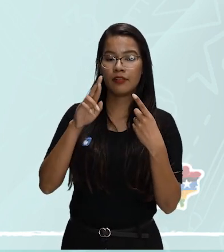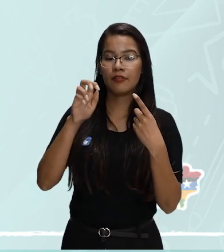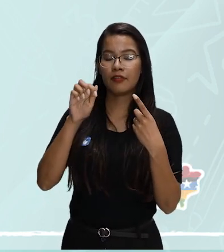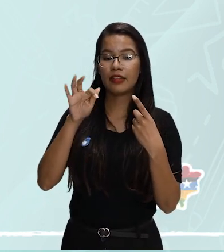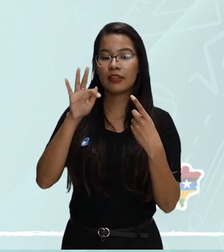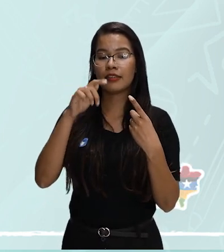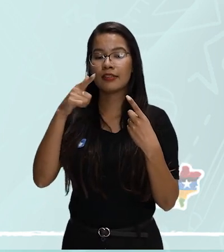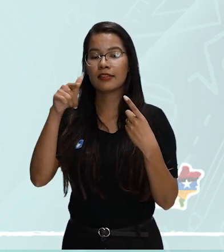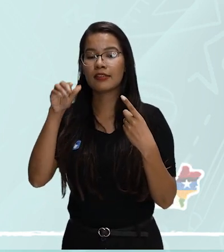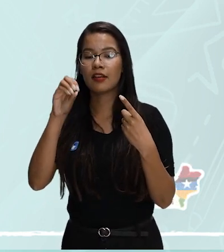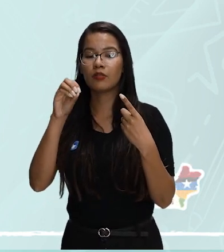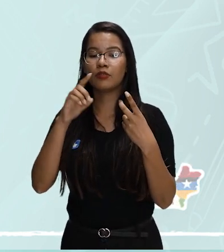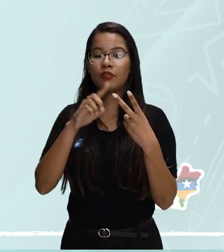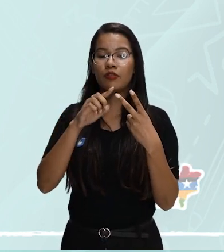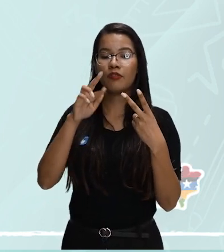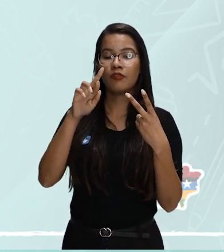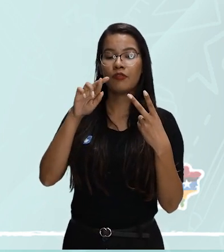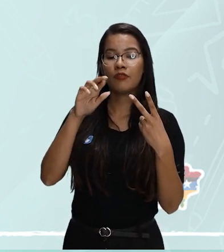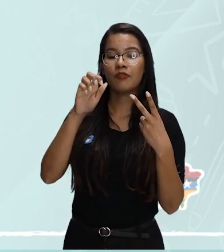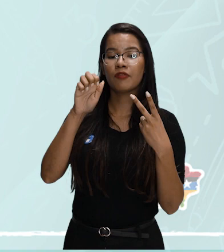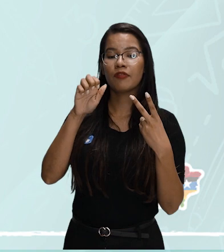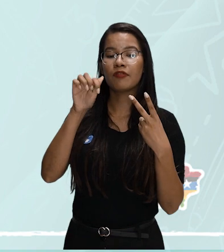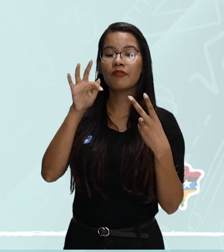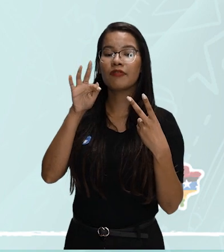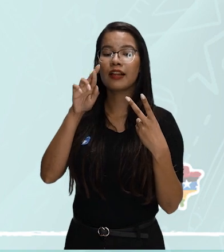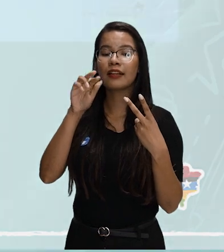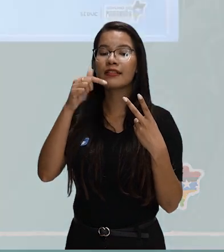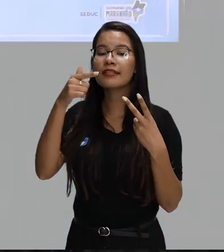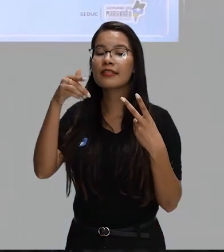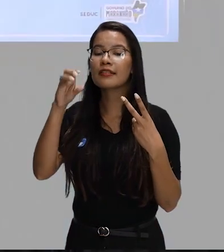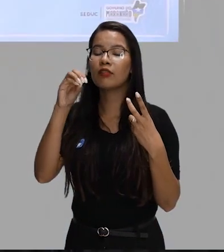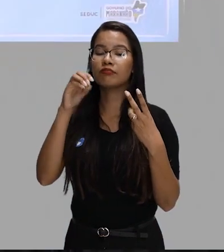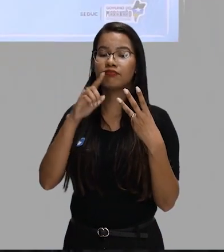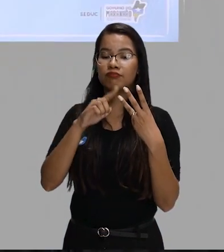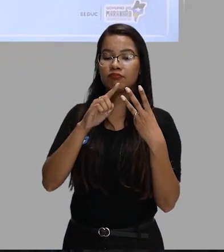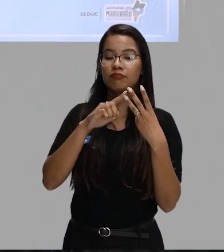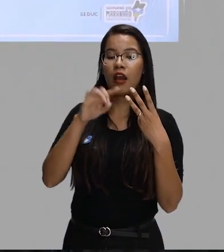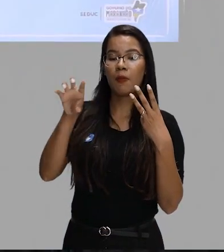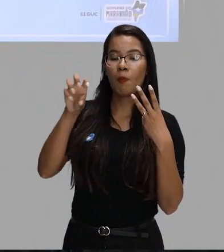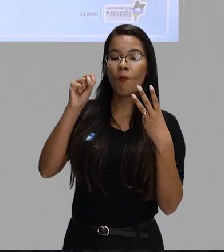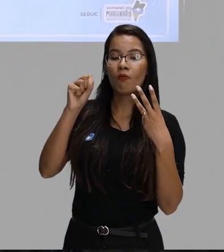interferência. Okay? Então, nós só podemos enxergar